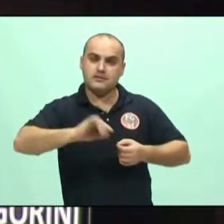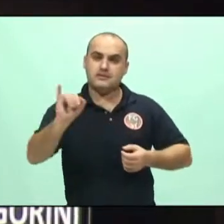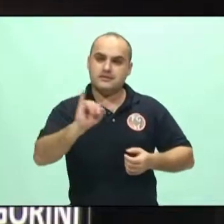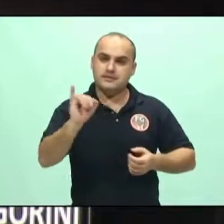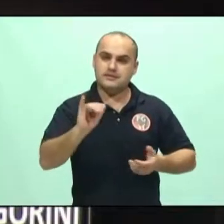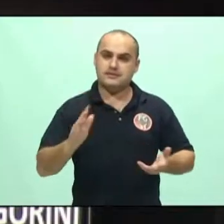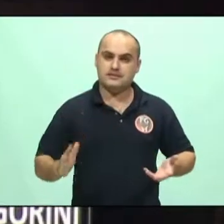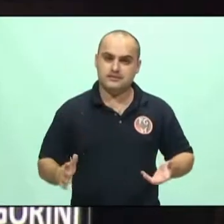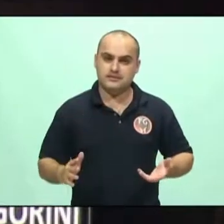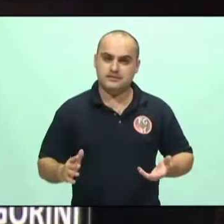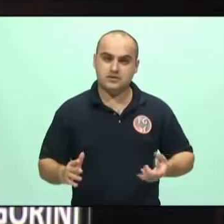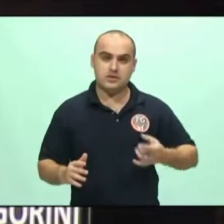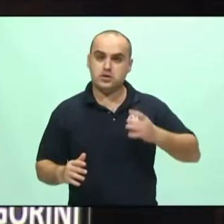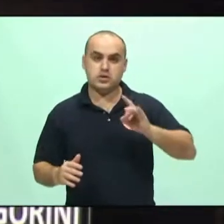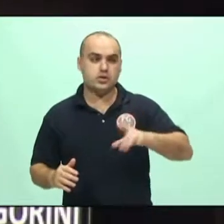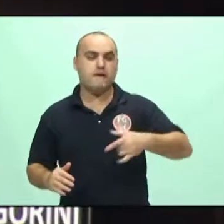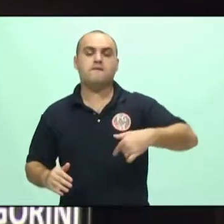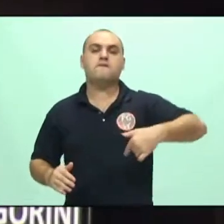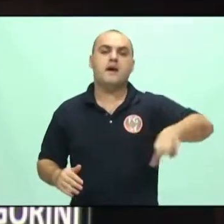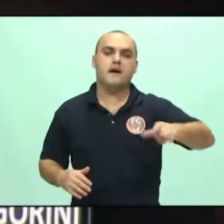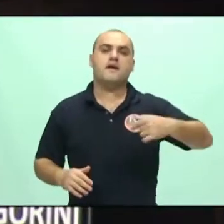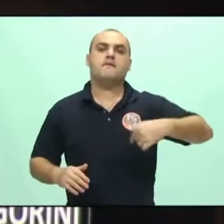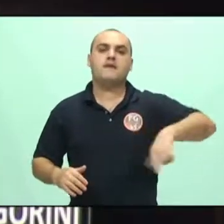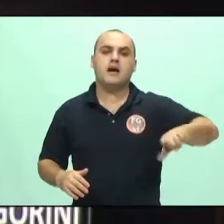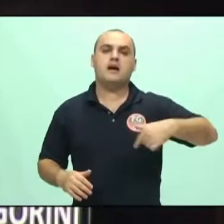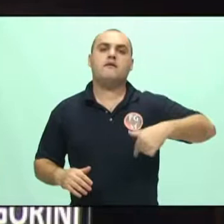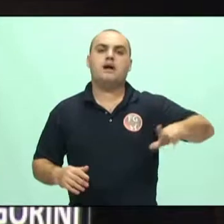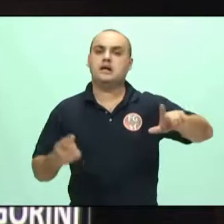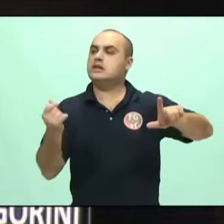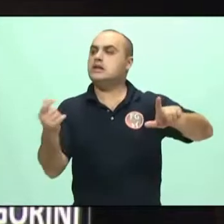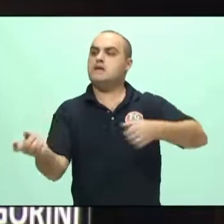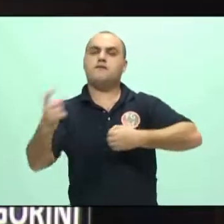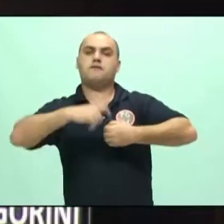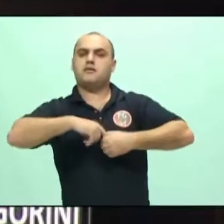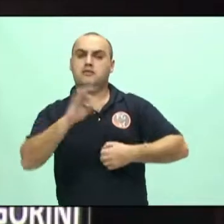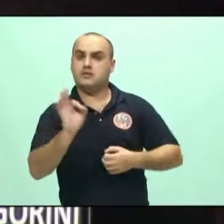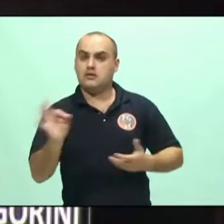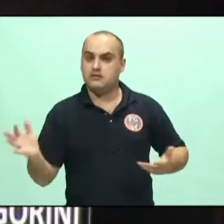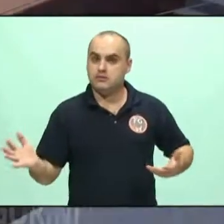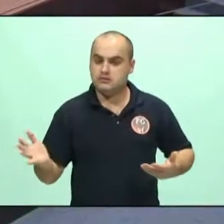só vai não vem só vem a nós vosso reino nada obrigado